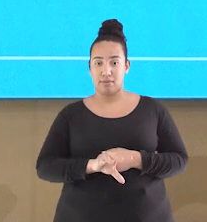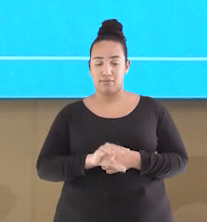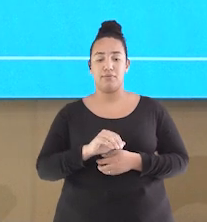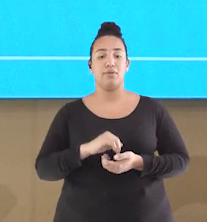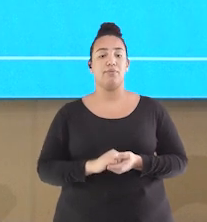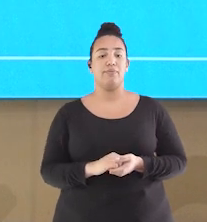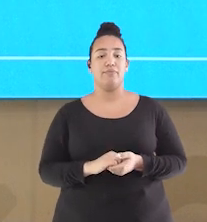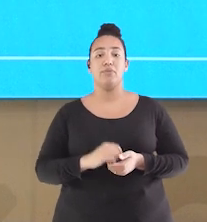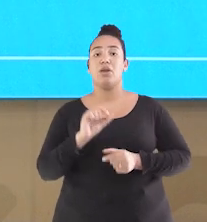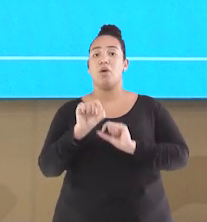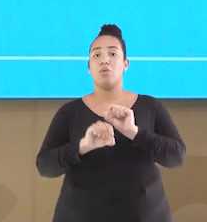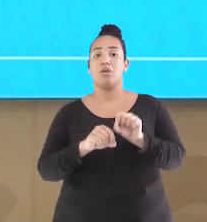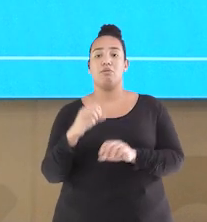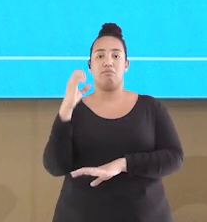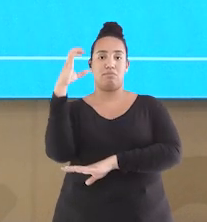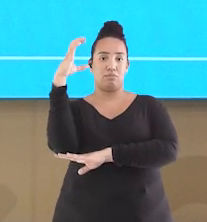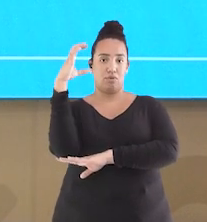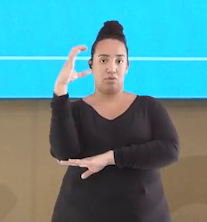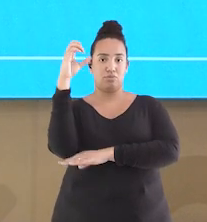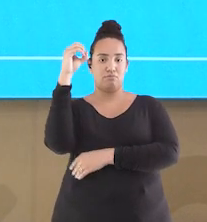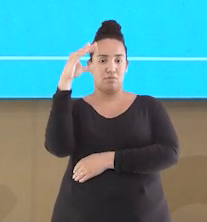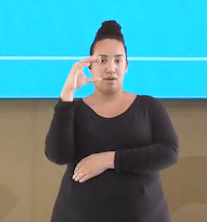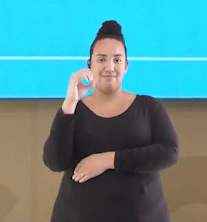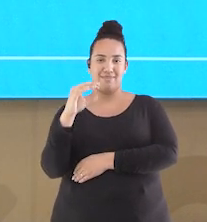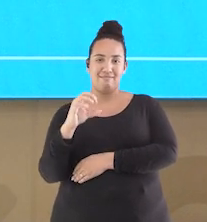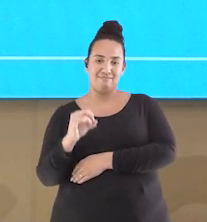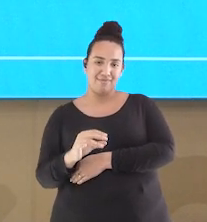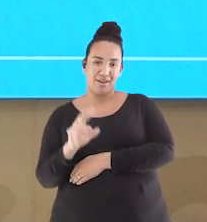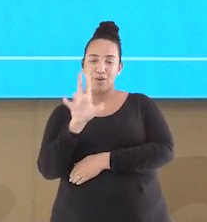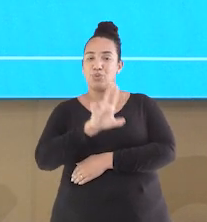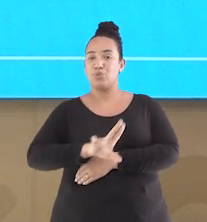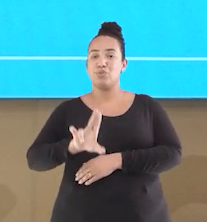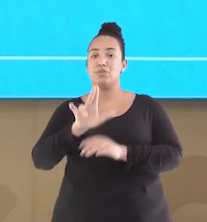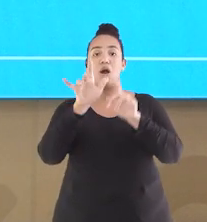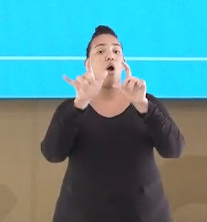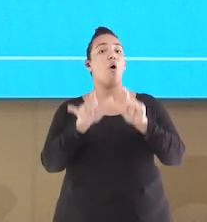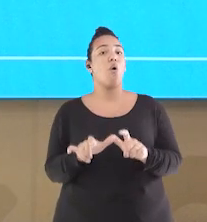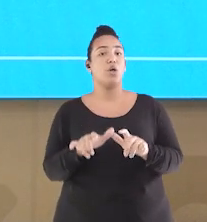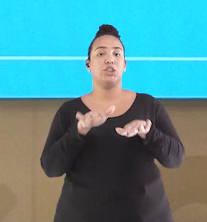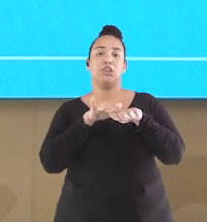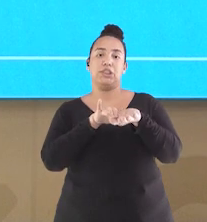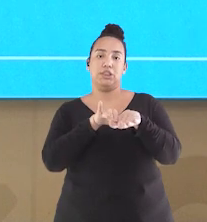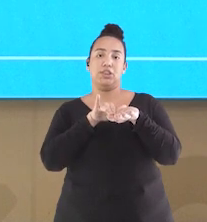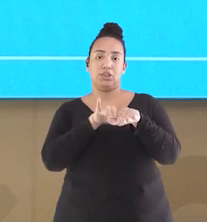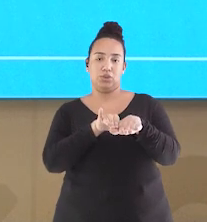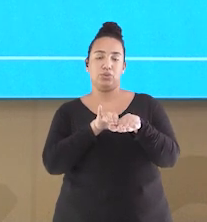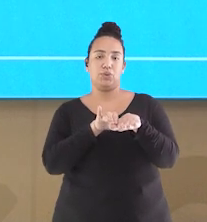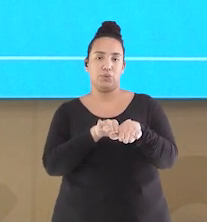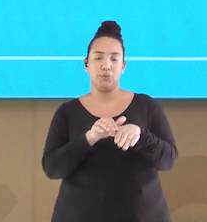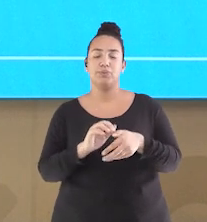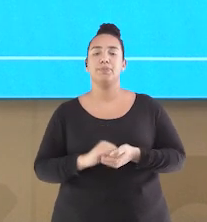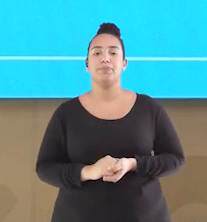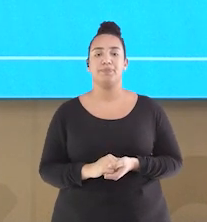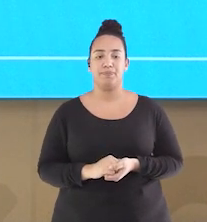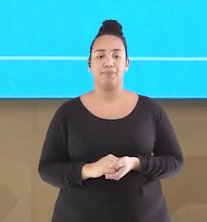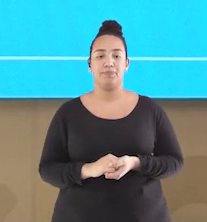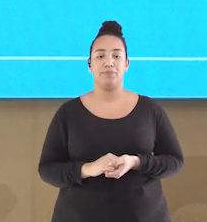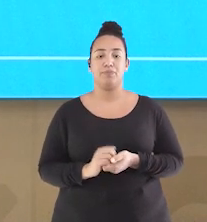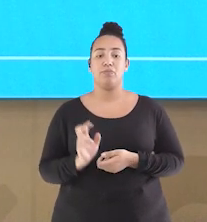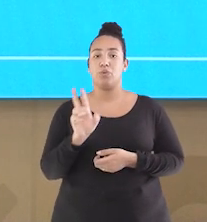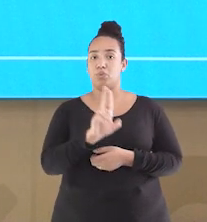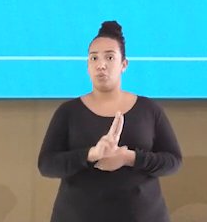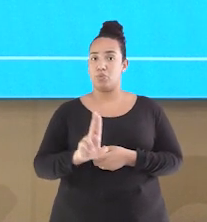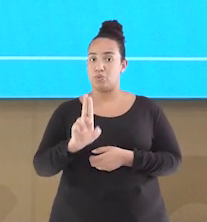Um poste de sinalização usado principalmente em trânsitos. Ele é usado para sinalizar